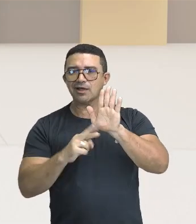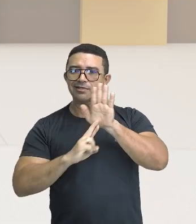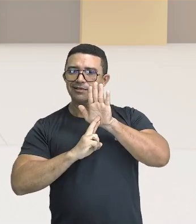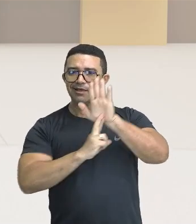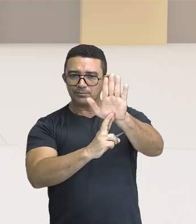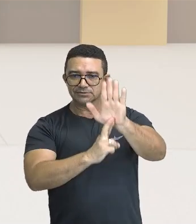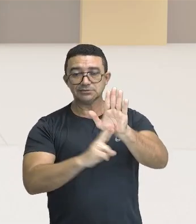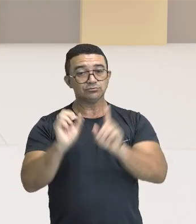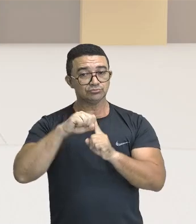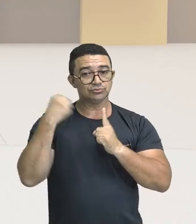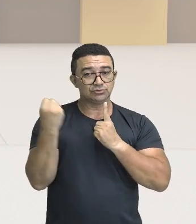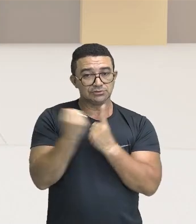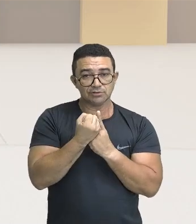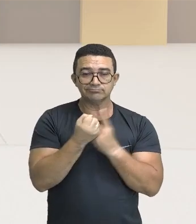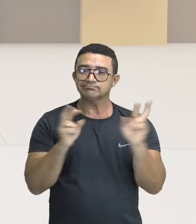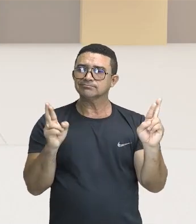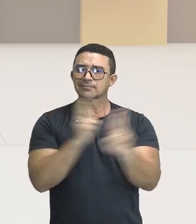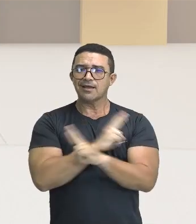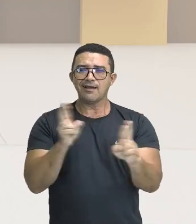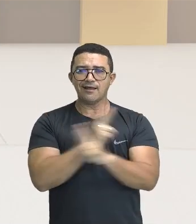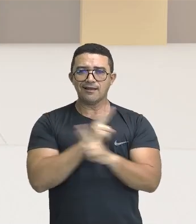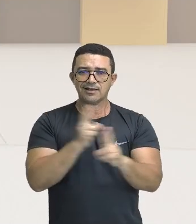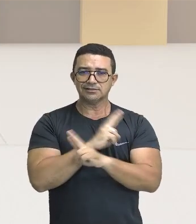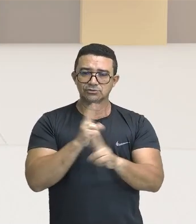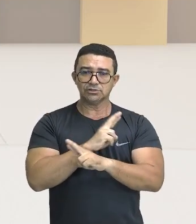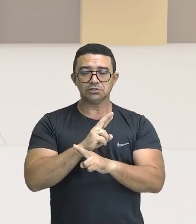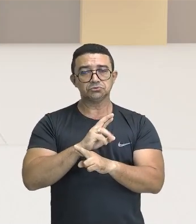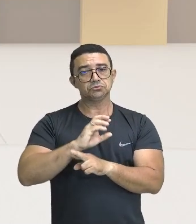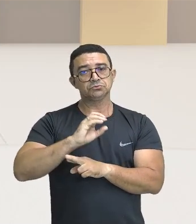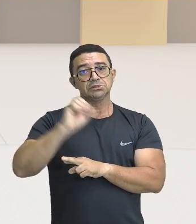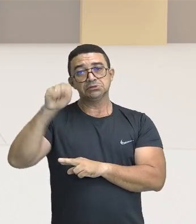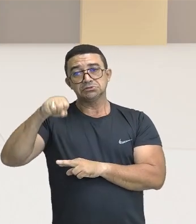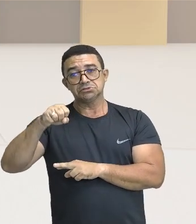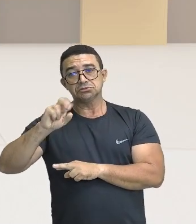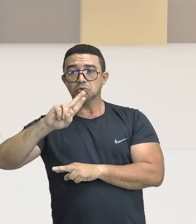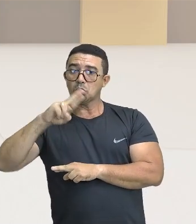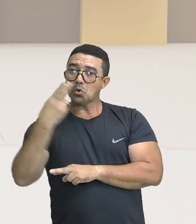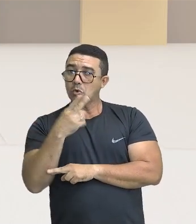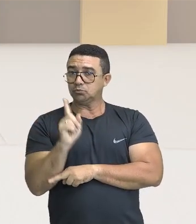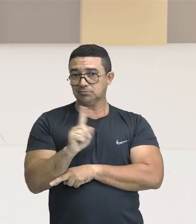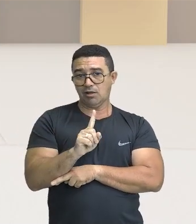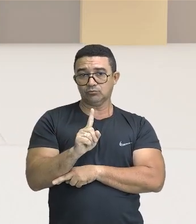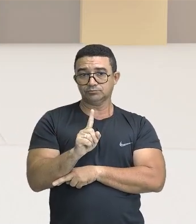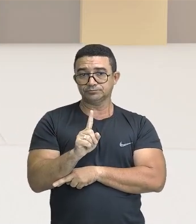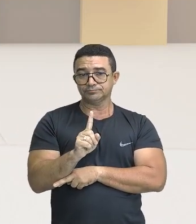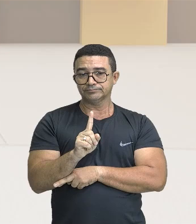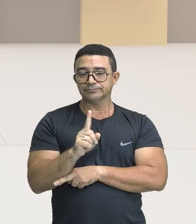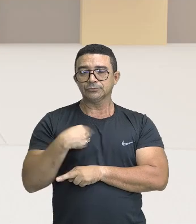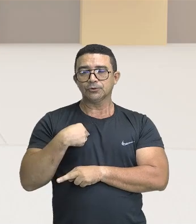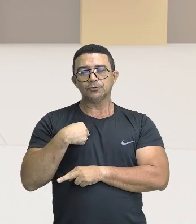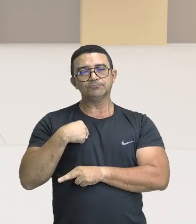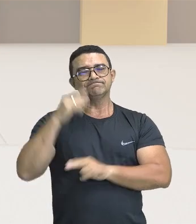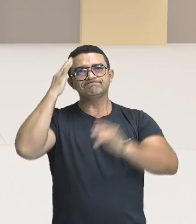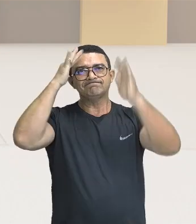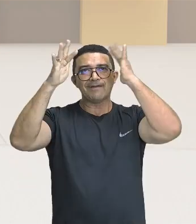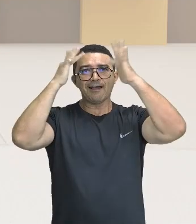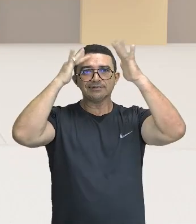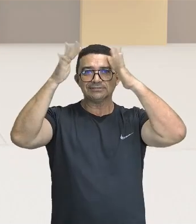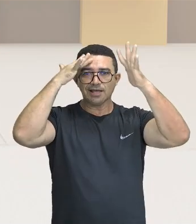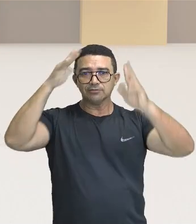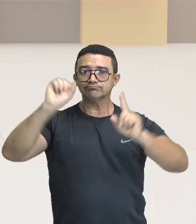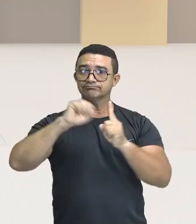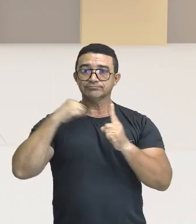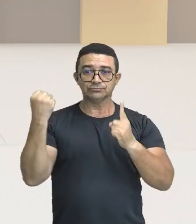representações sociais, relacionando-se ou não, olha que interessante, com o